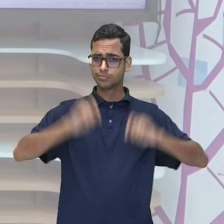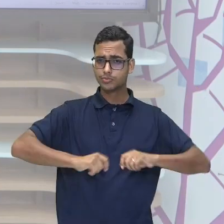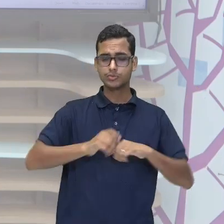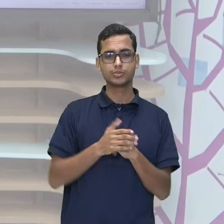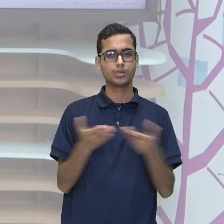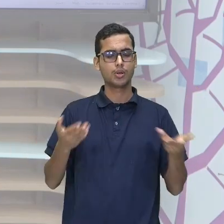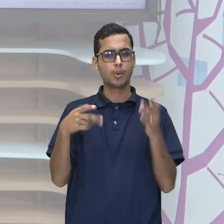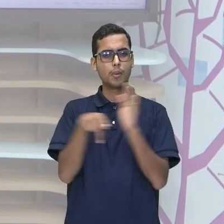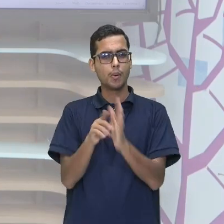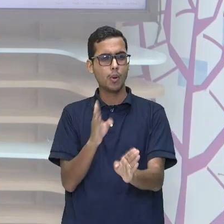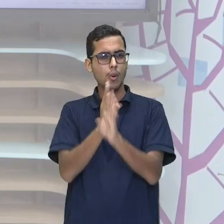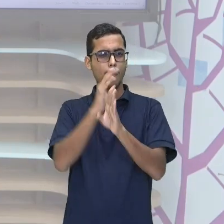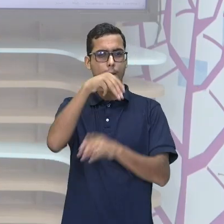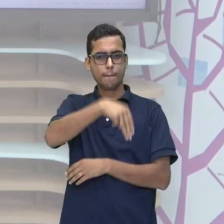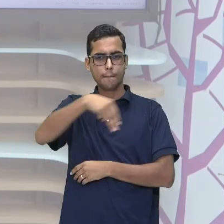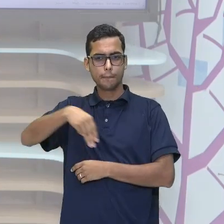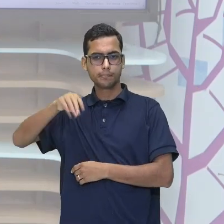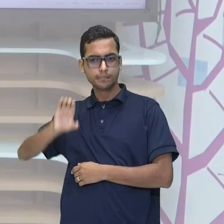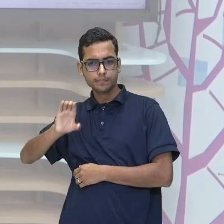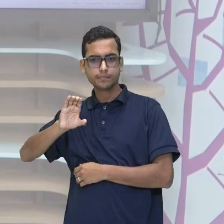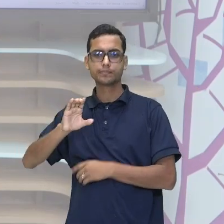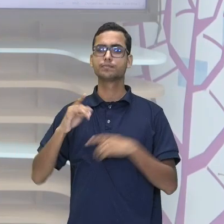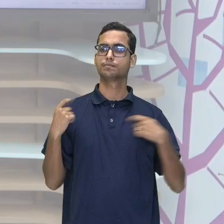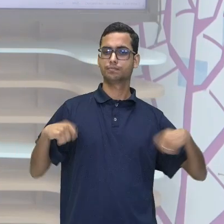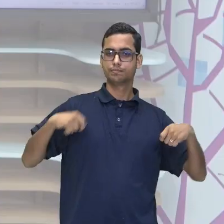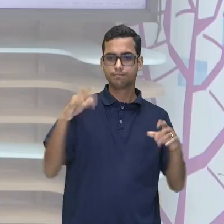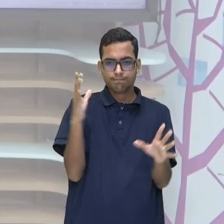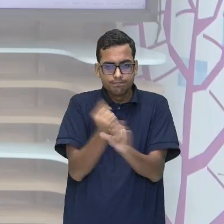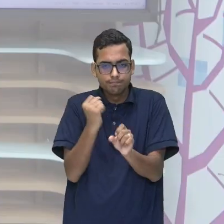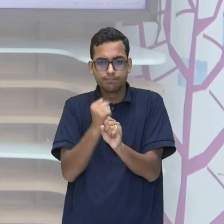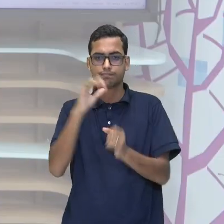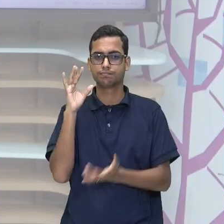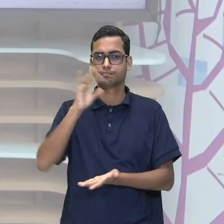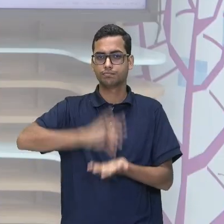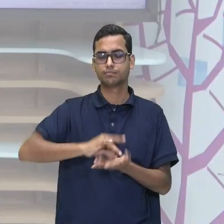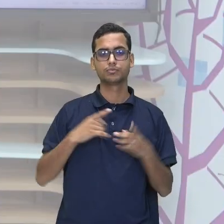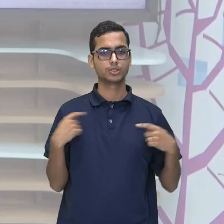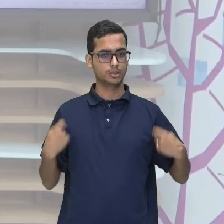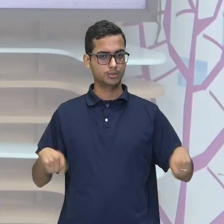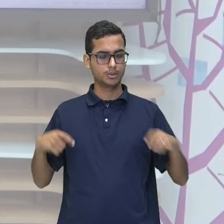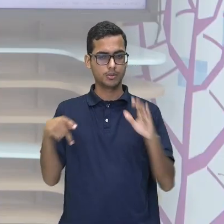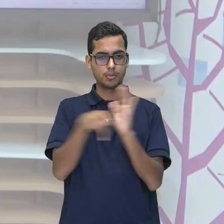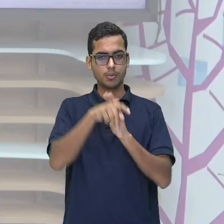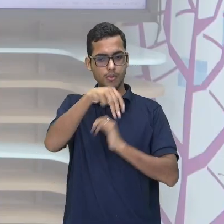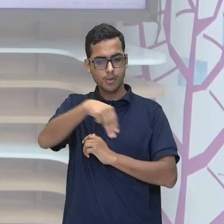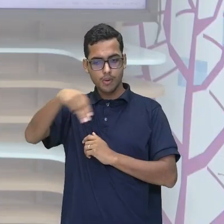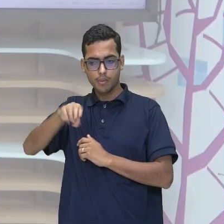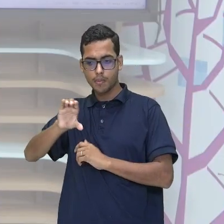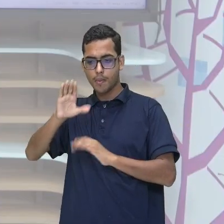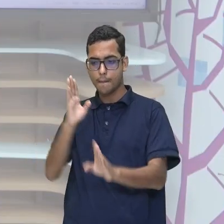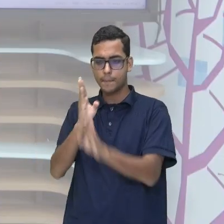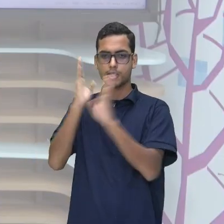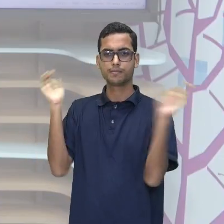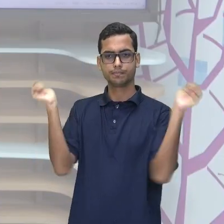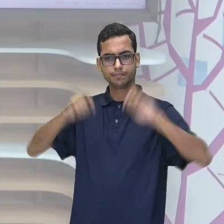o MMC, você vai precisar fazer um cálculozinho, né? Aí você encontra o MMC. Depois de encontrar o MMC, você monta